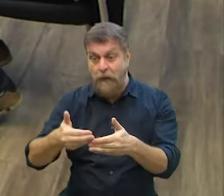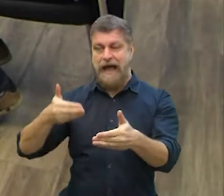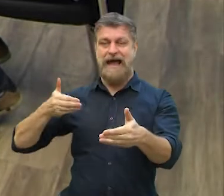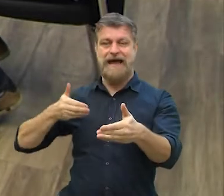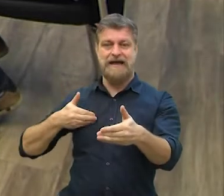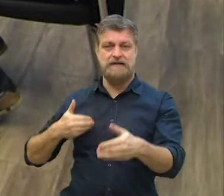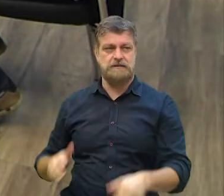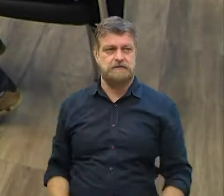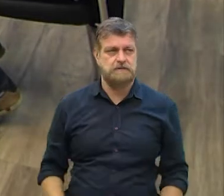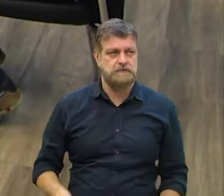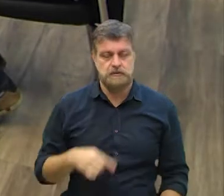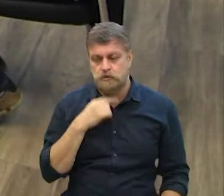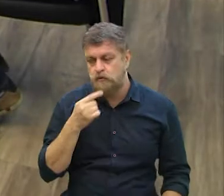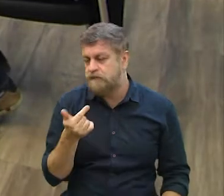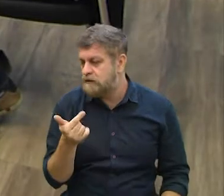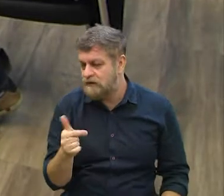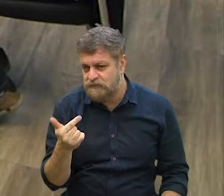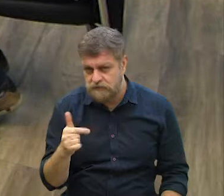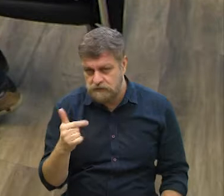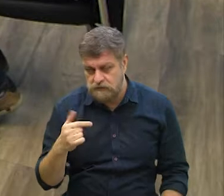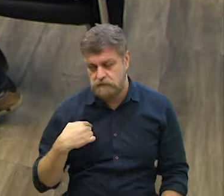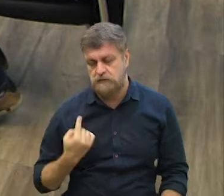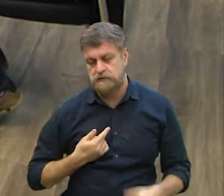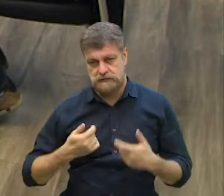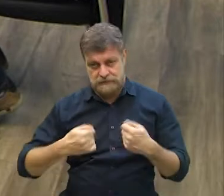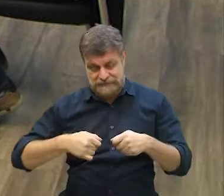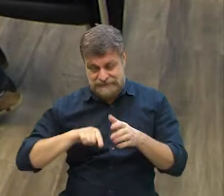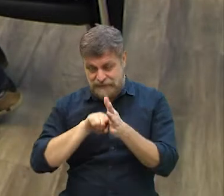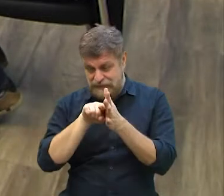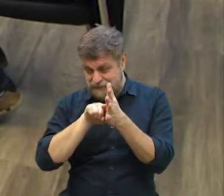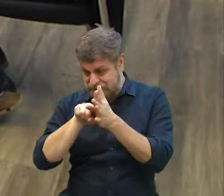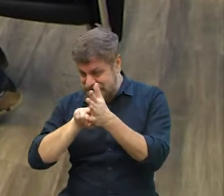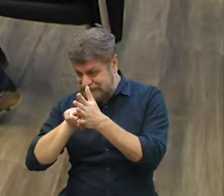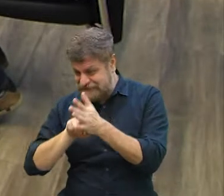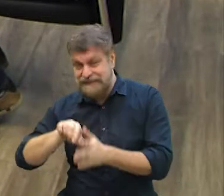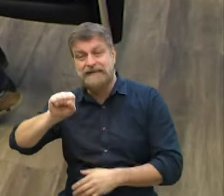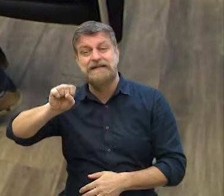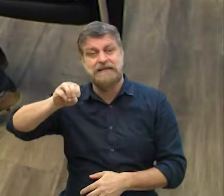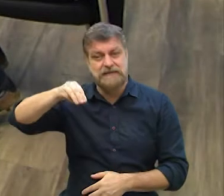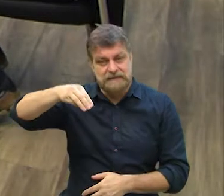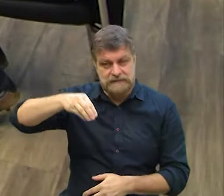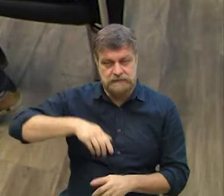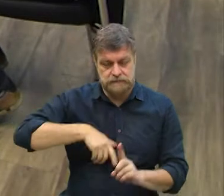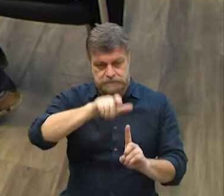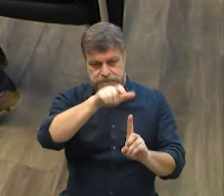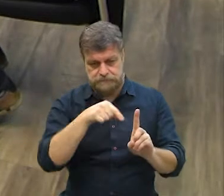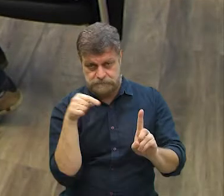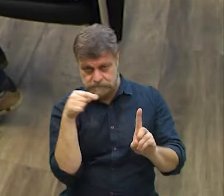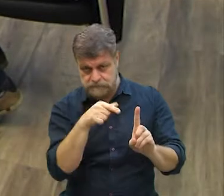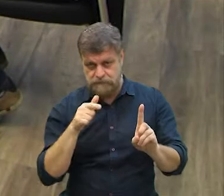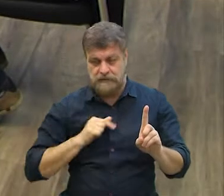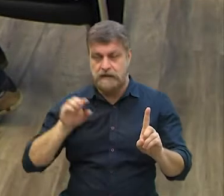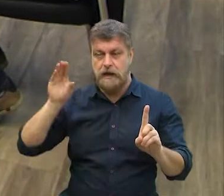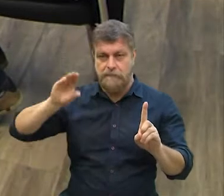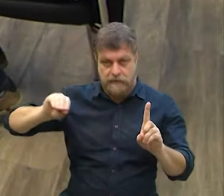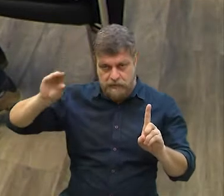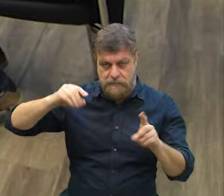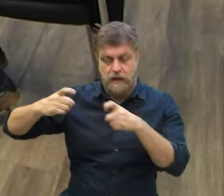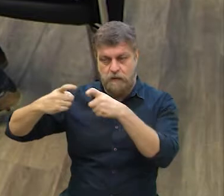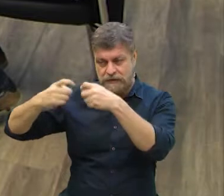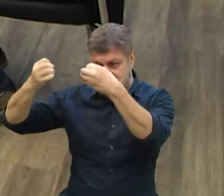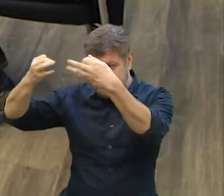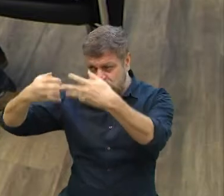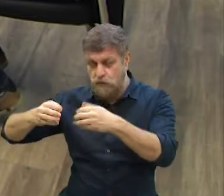aí? Eu não tenho dúvida disso. Eu acho que a gente tem que fazer uma busca ativa, sim. Mesmo com a fala